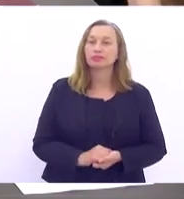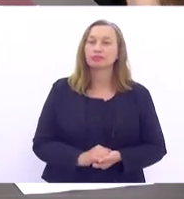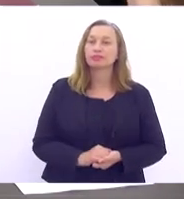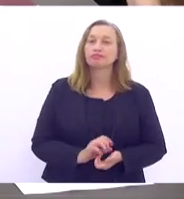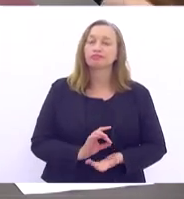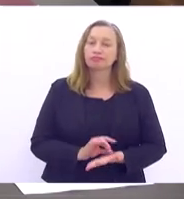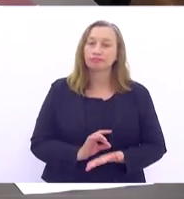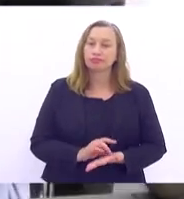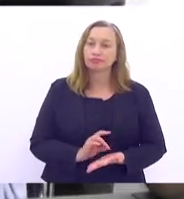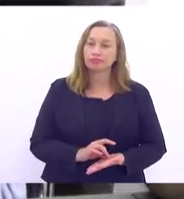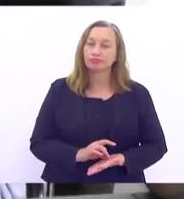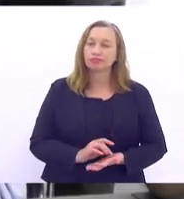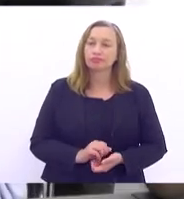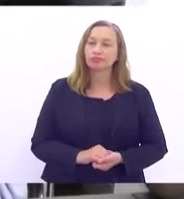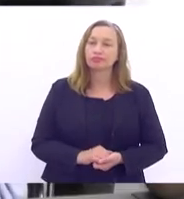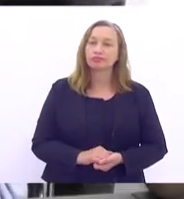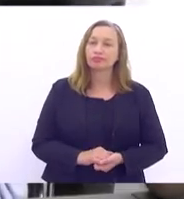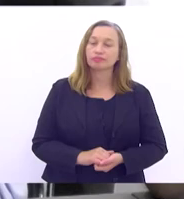Na verdade,